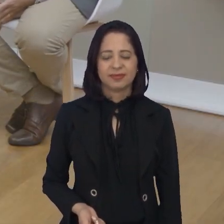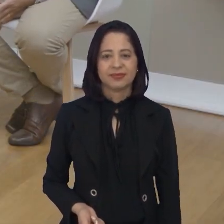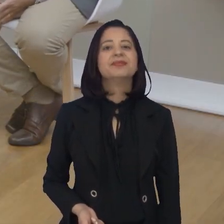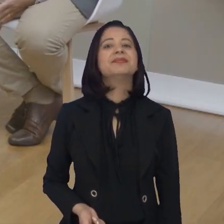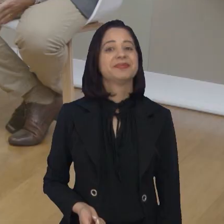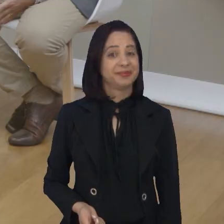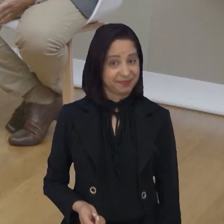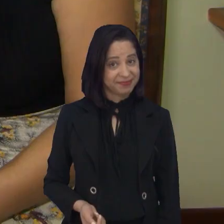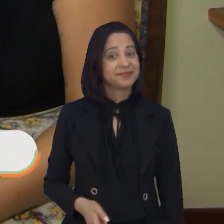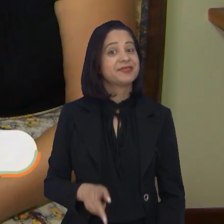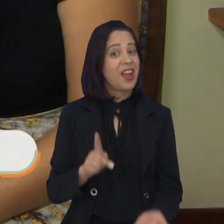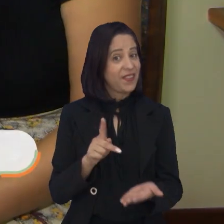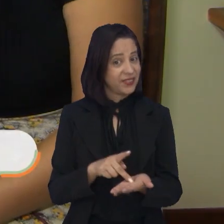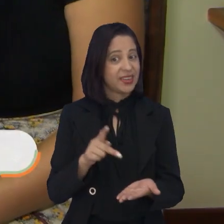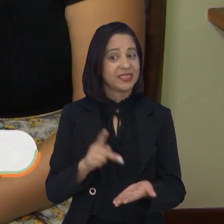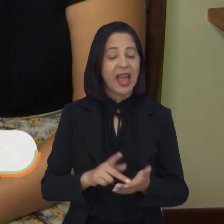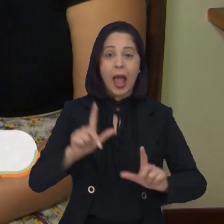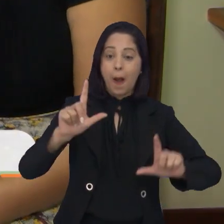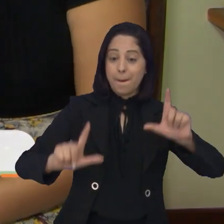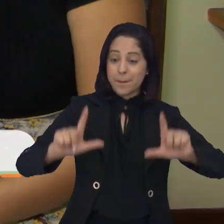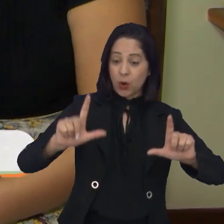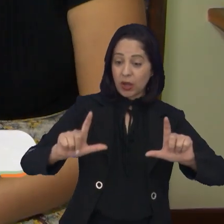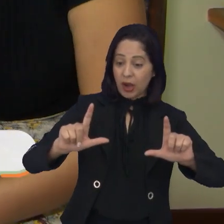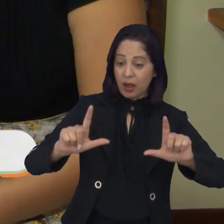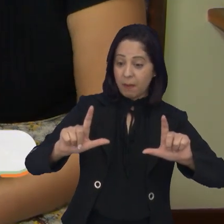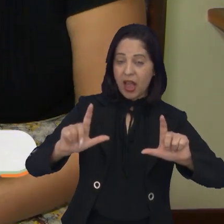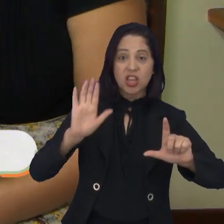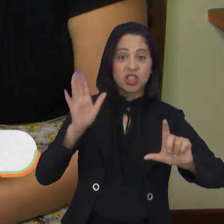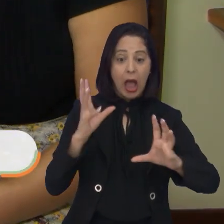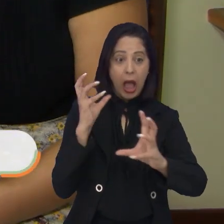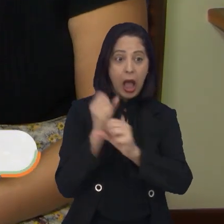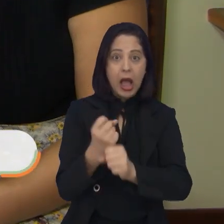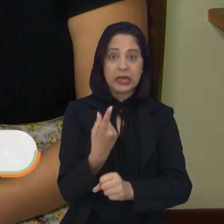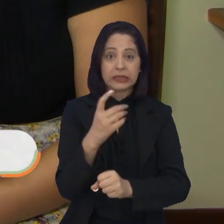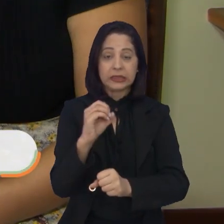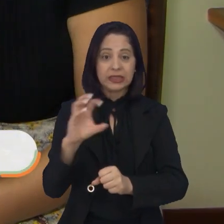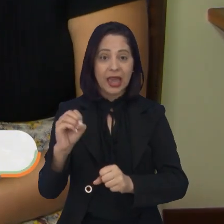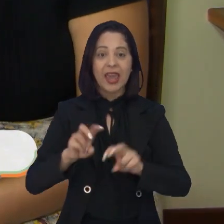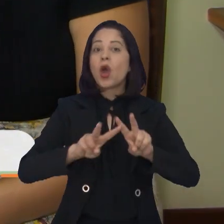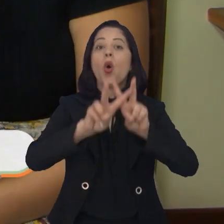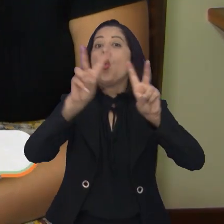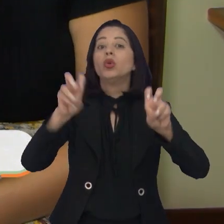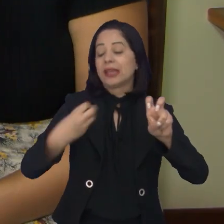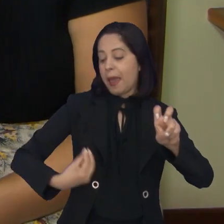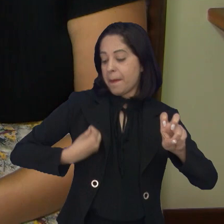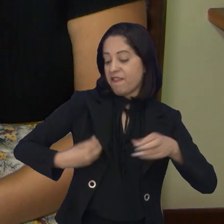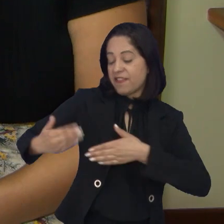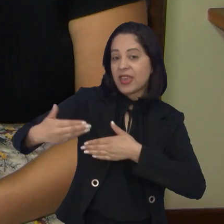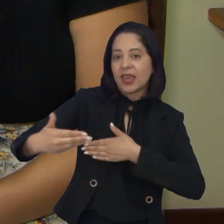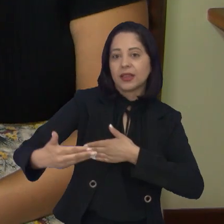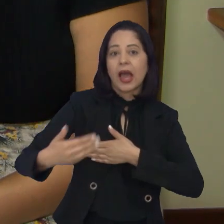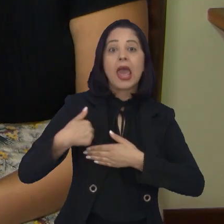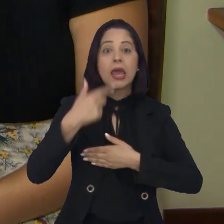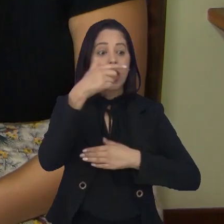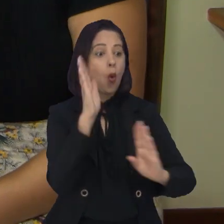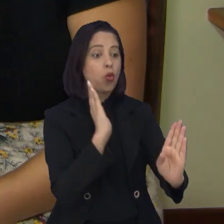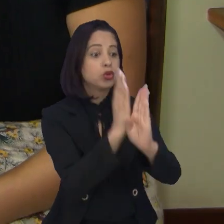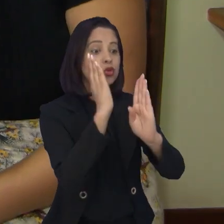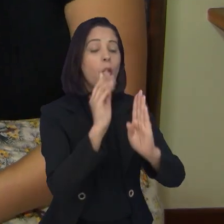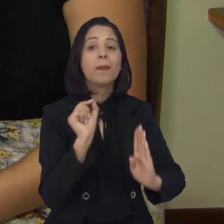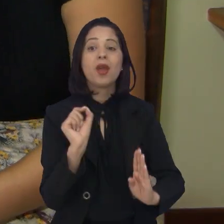Oi, Gi, pois é, programa número 100 e a gente vai falar sobre longevidade e eu descobri uma pessoa aqui em São José